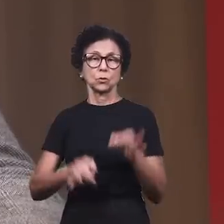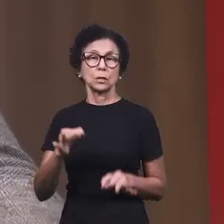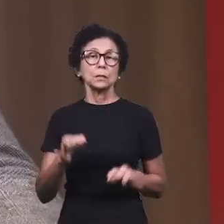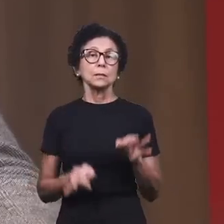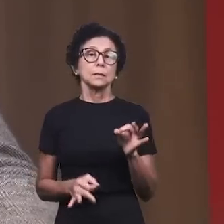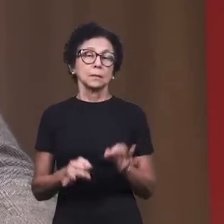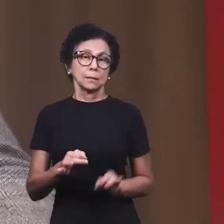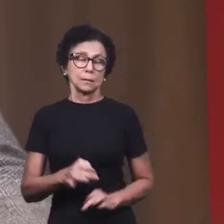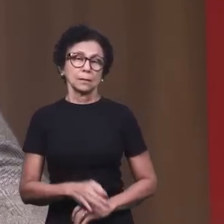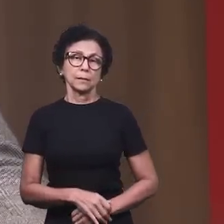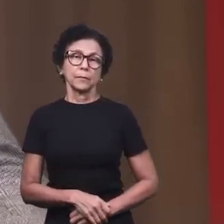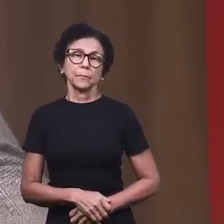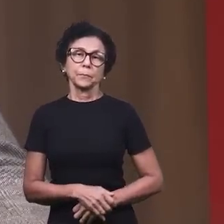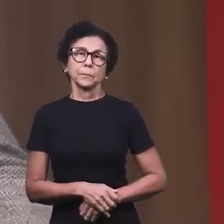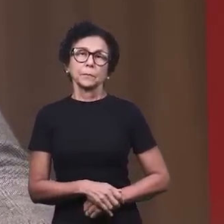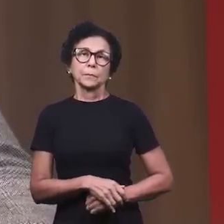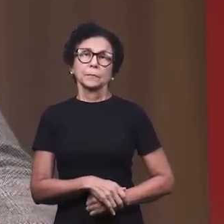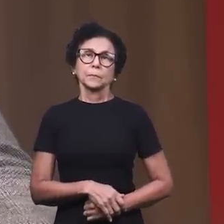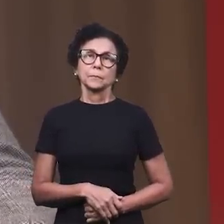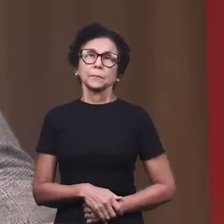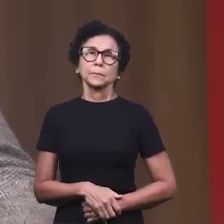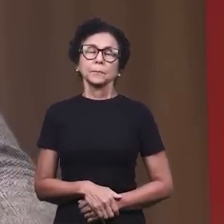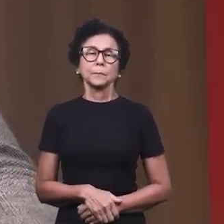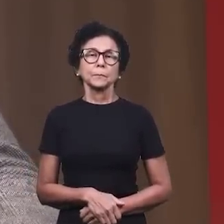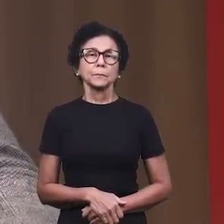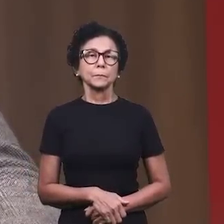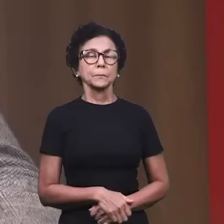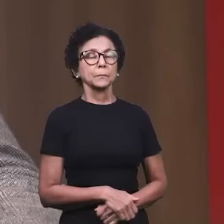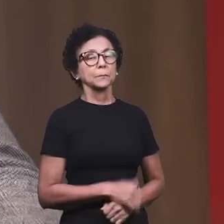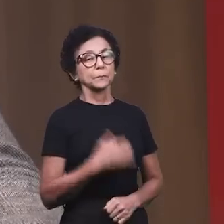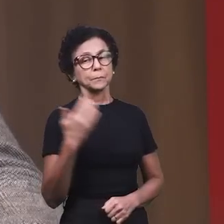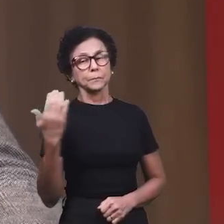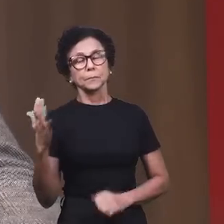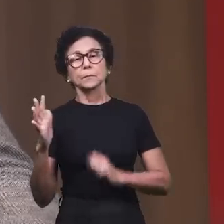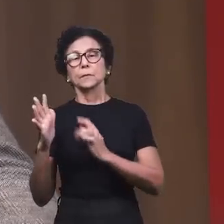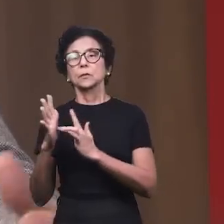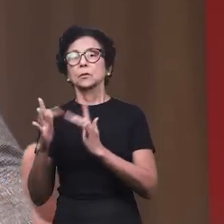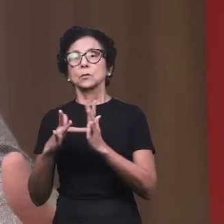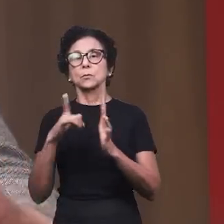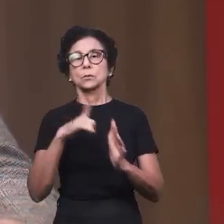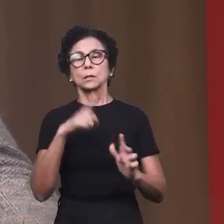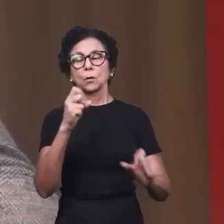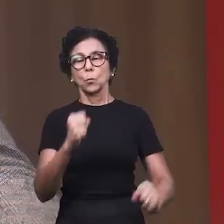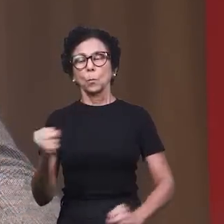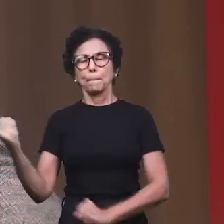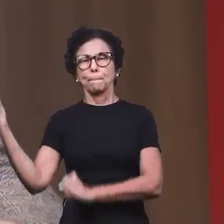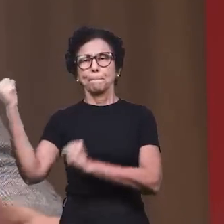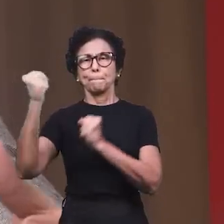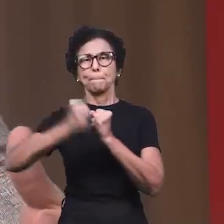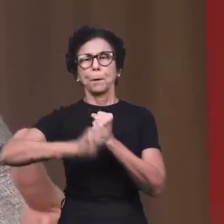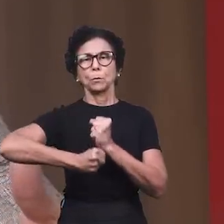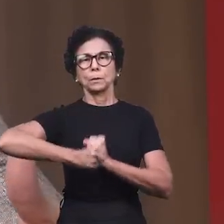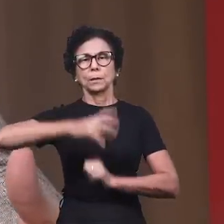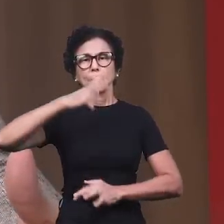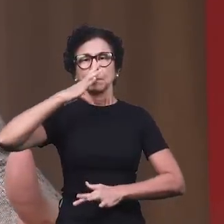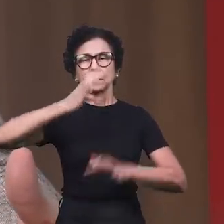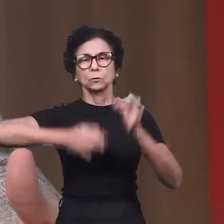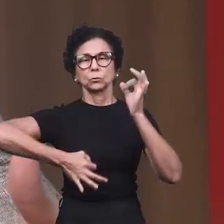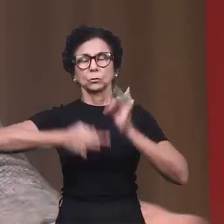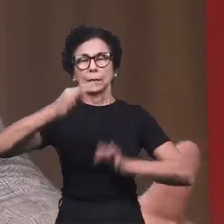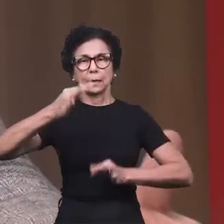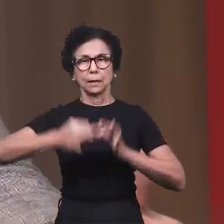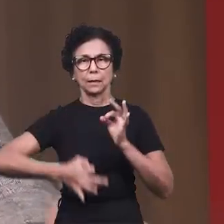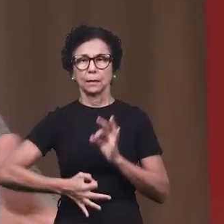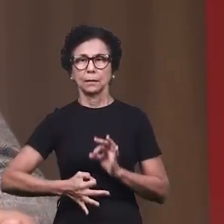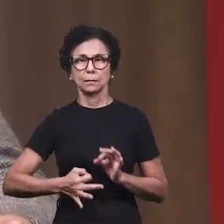em justiça, nos mostra que Jesus, somente ele tem o poder para julgar, para fazer justiça.